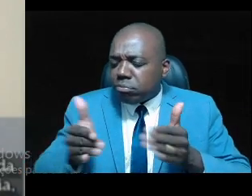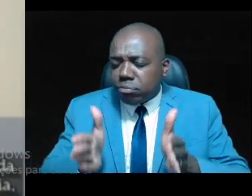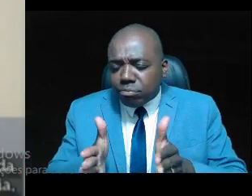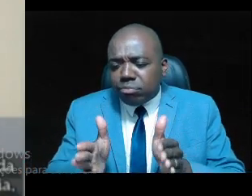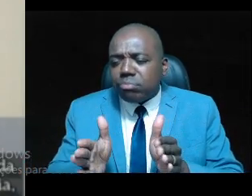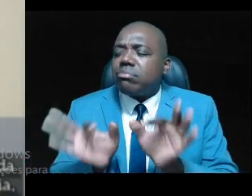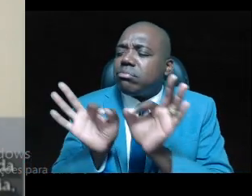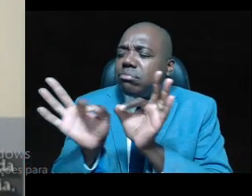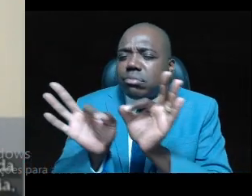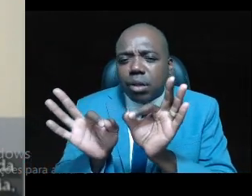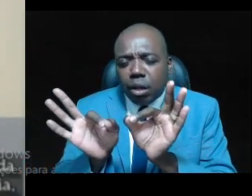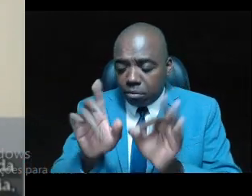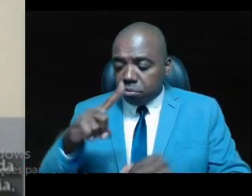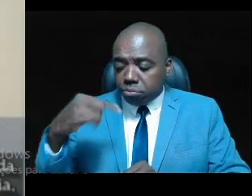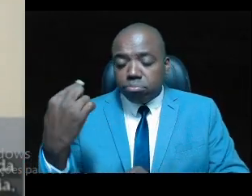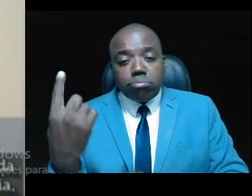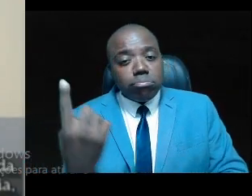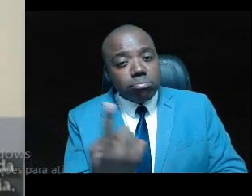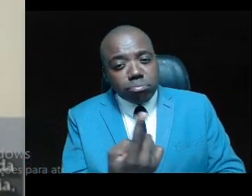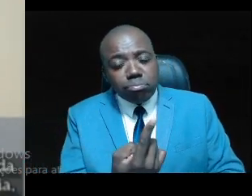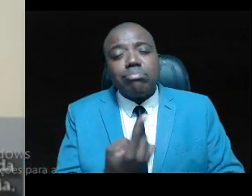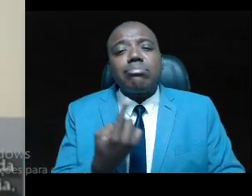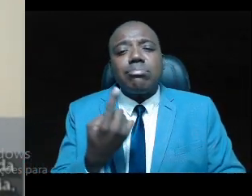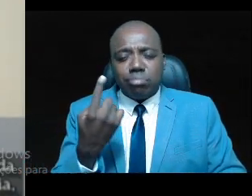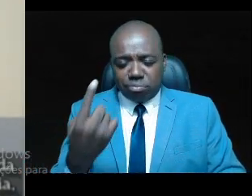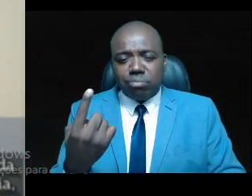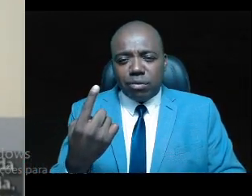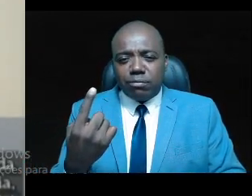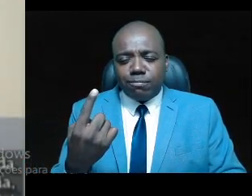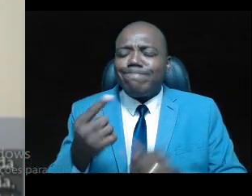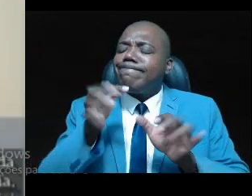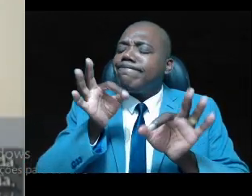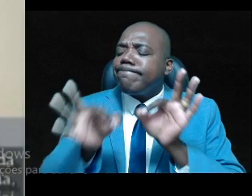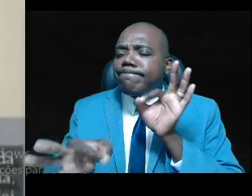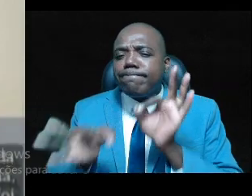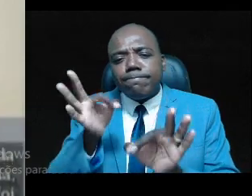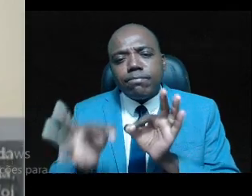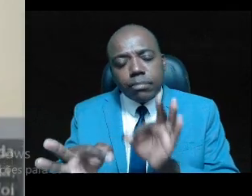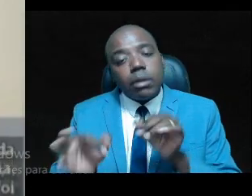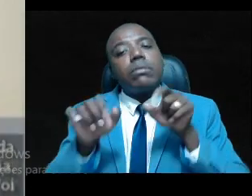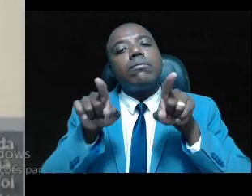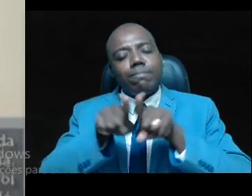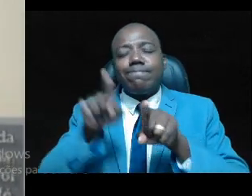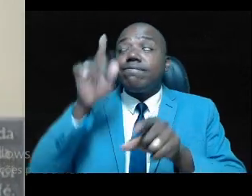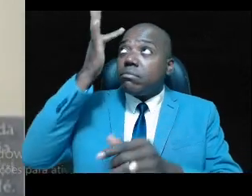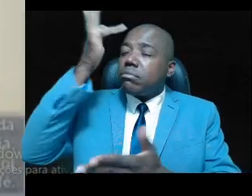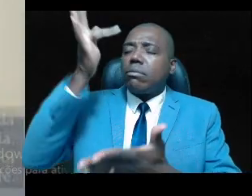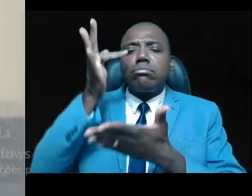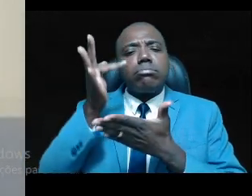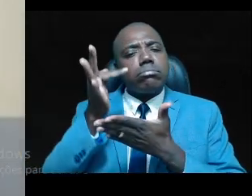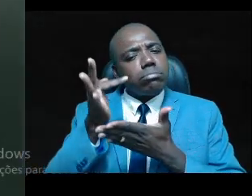o mundo e foi feito herdeiro da justiça, que é segundo a fé.